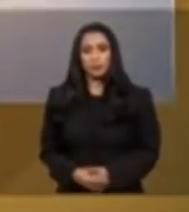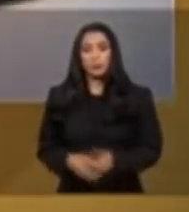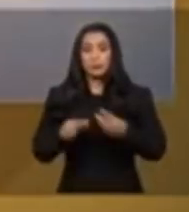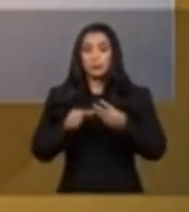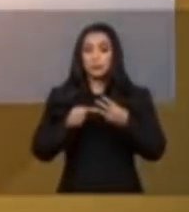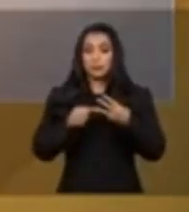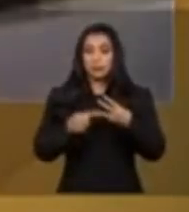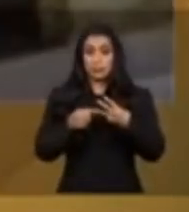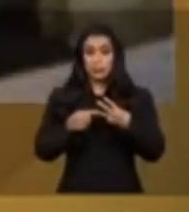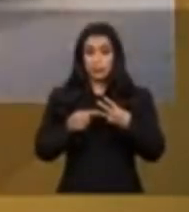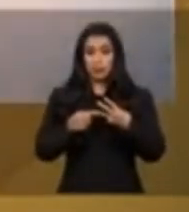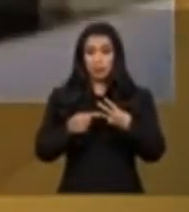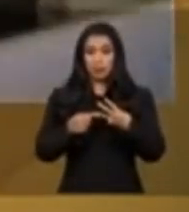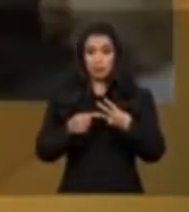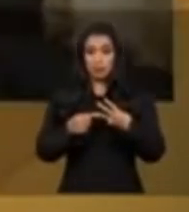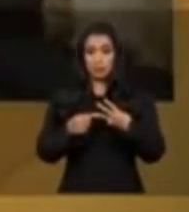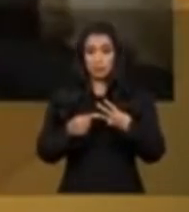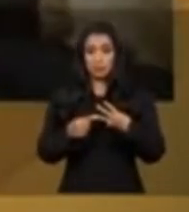Terceira,